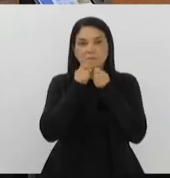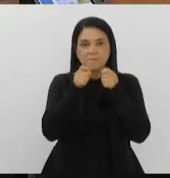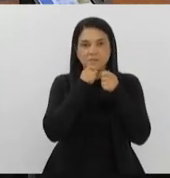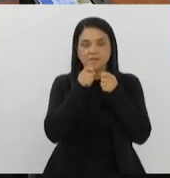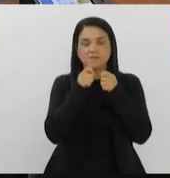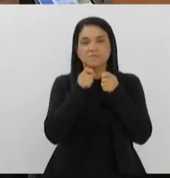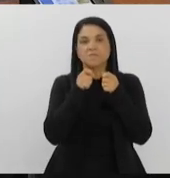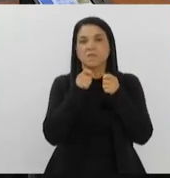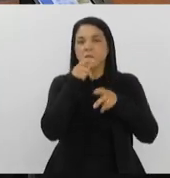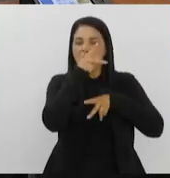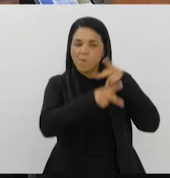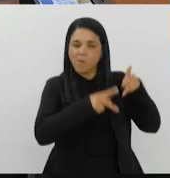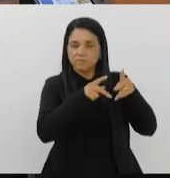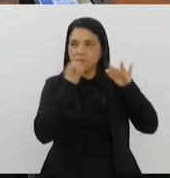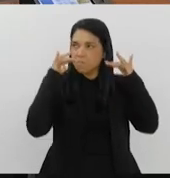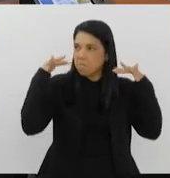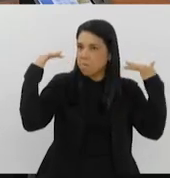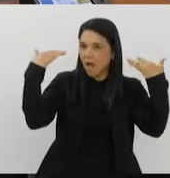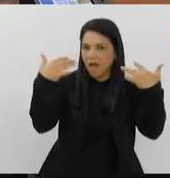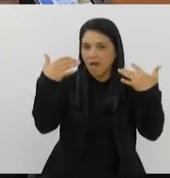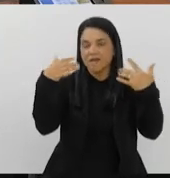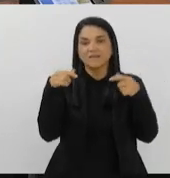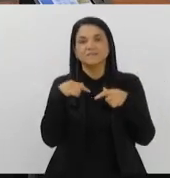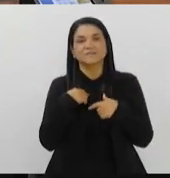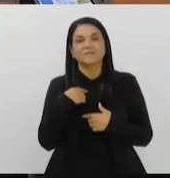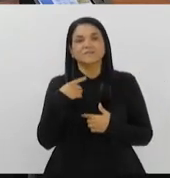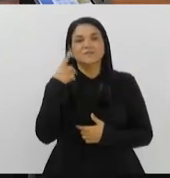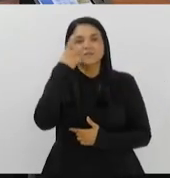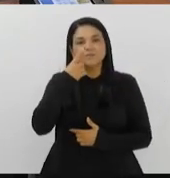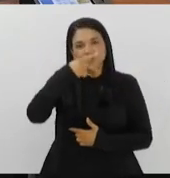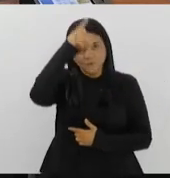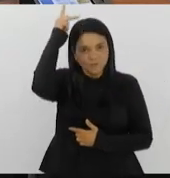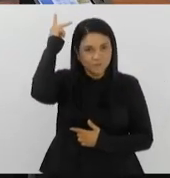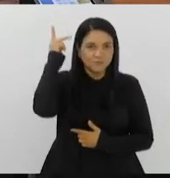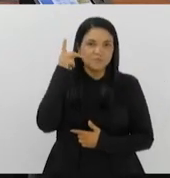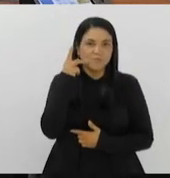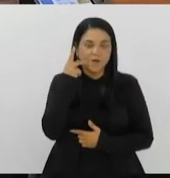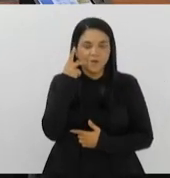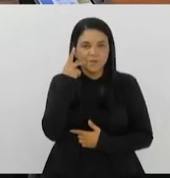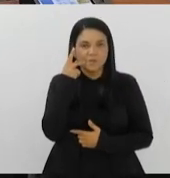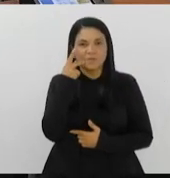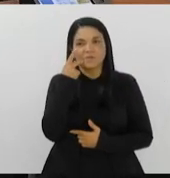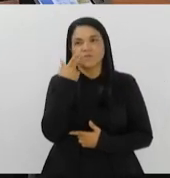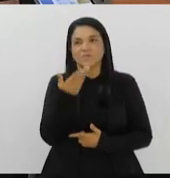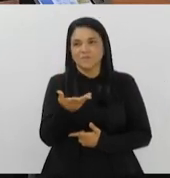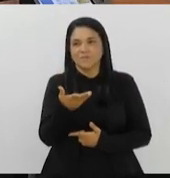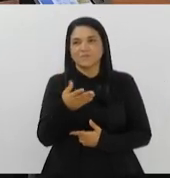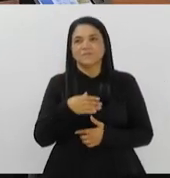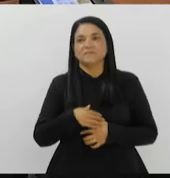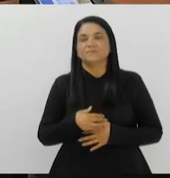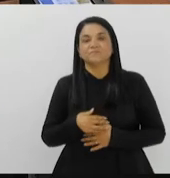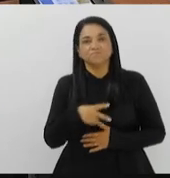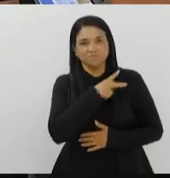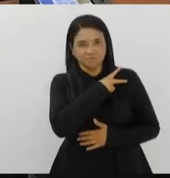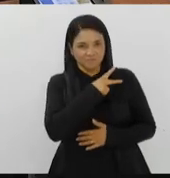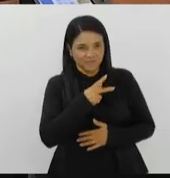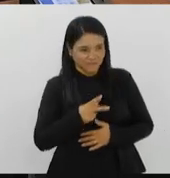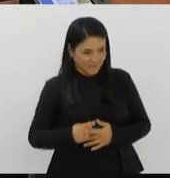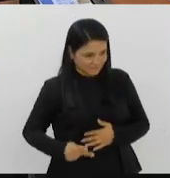público presente. Deputado Luiz Paulo, por favor. Senhor presidente.